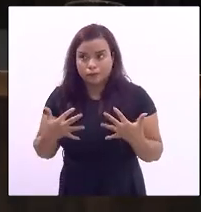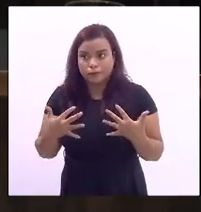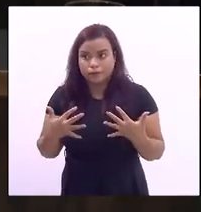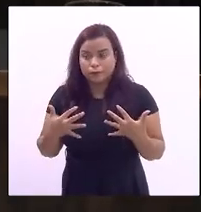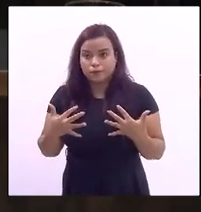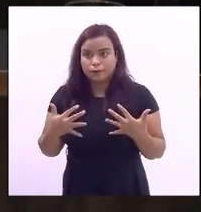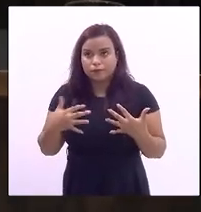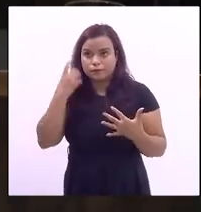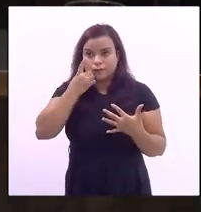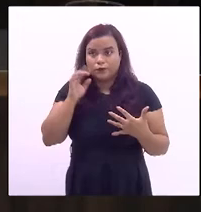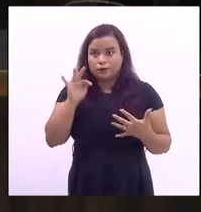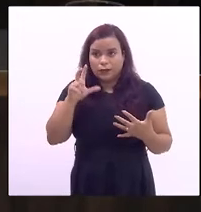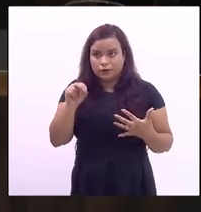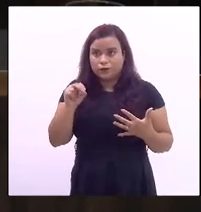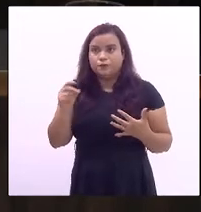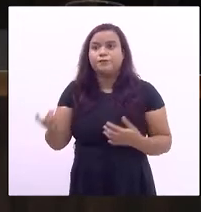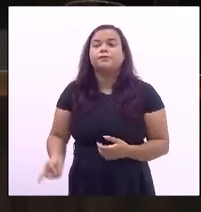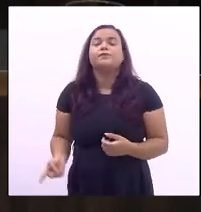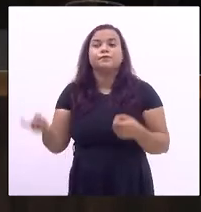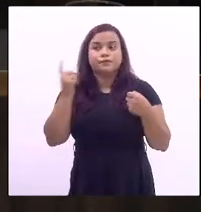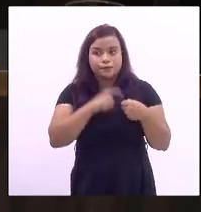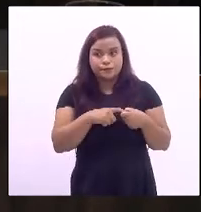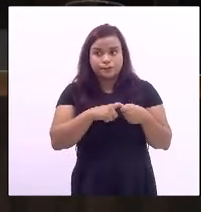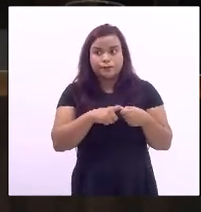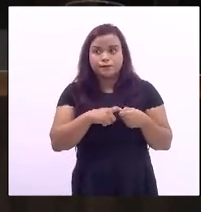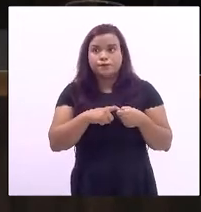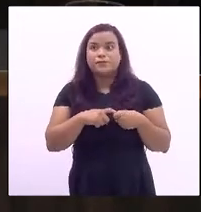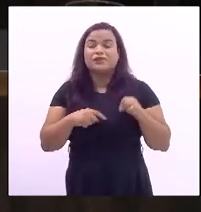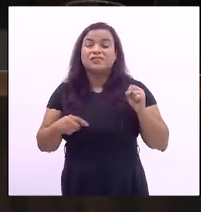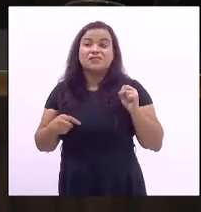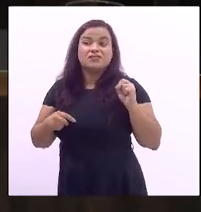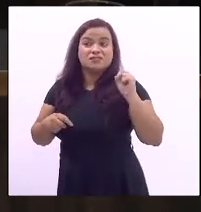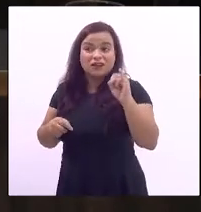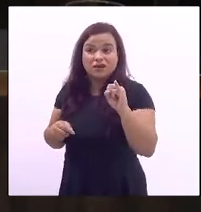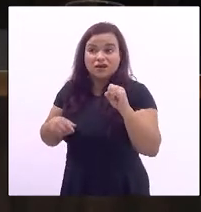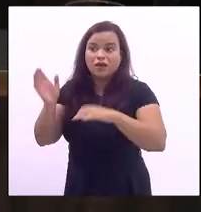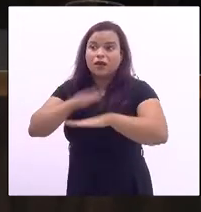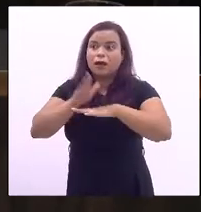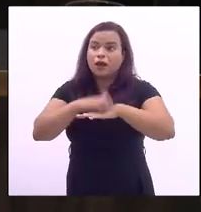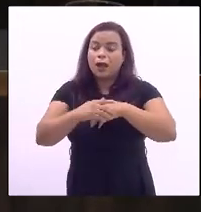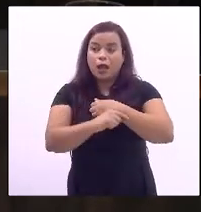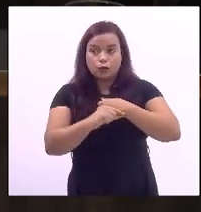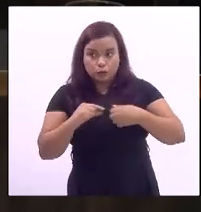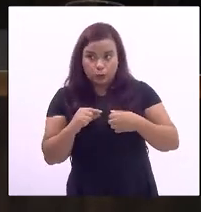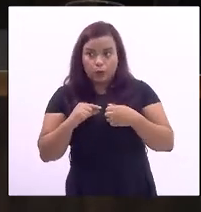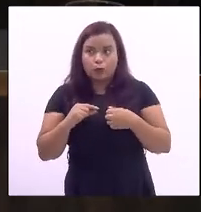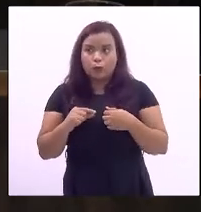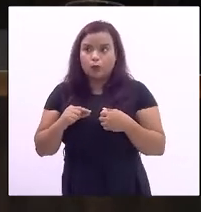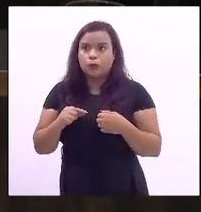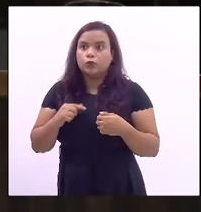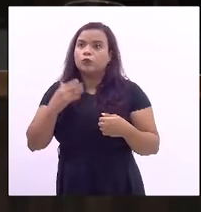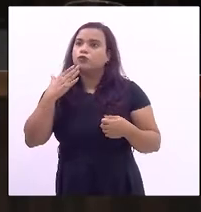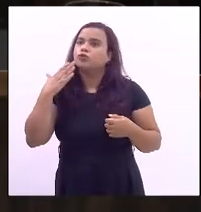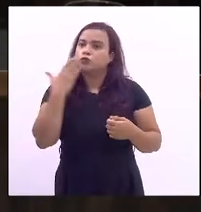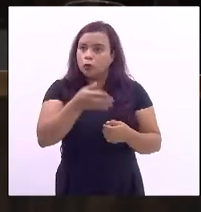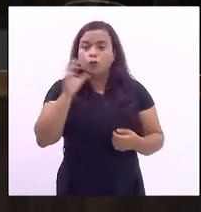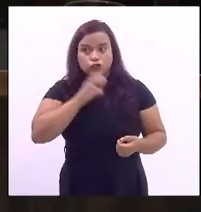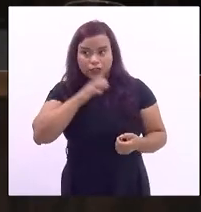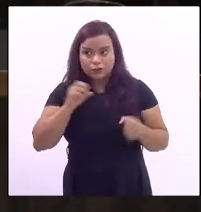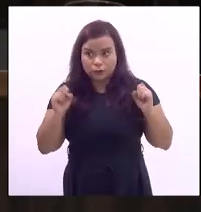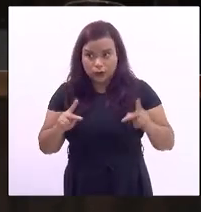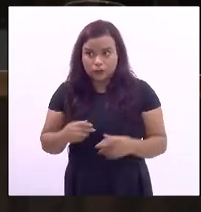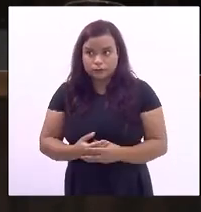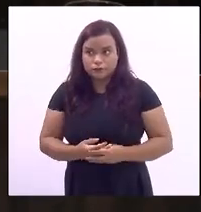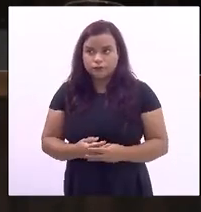e tal do Flávio ele retornará se o autor os autores requereram e urgência